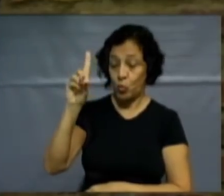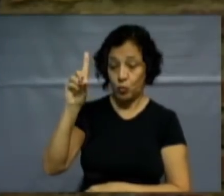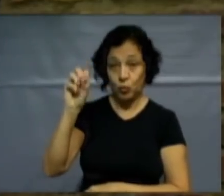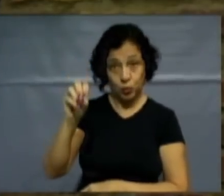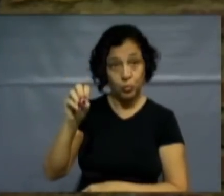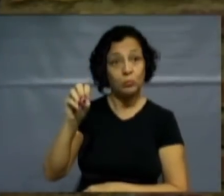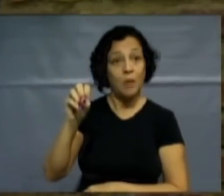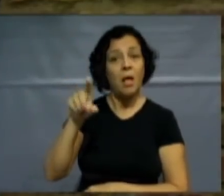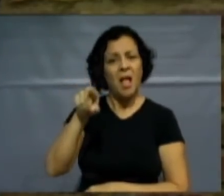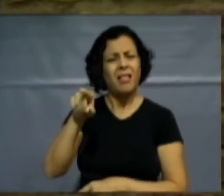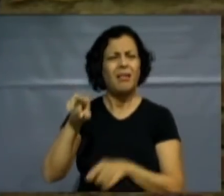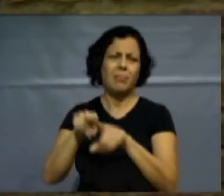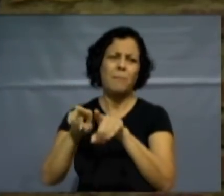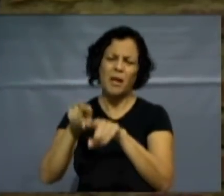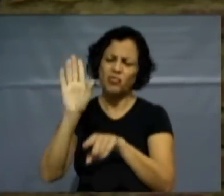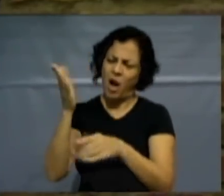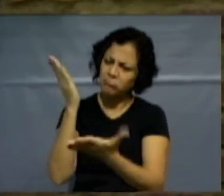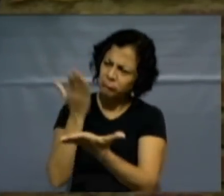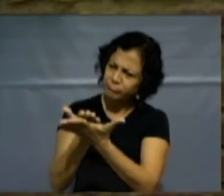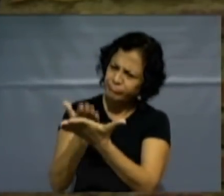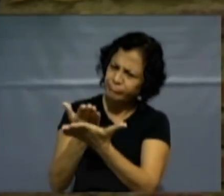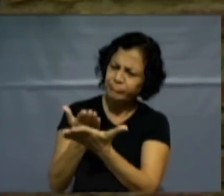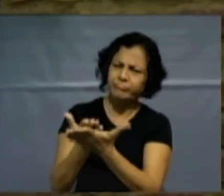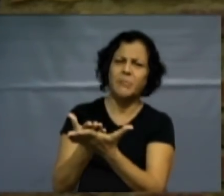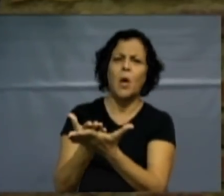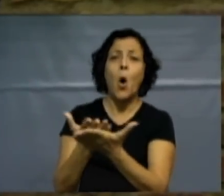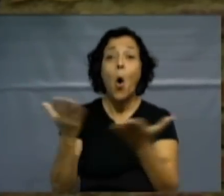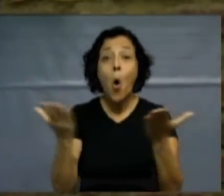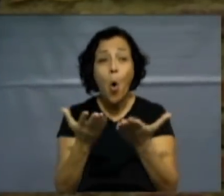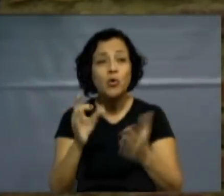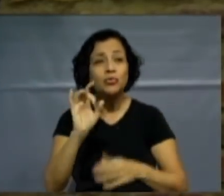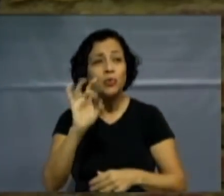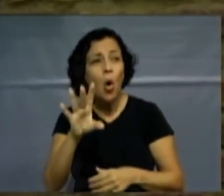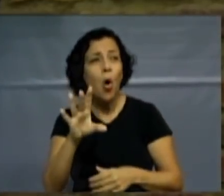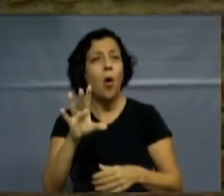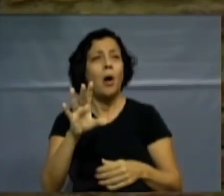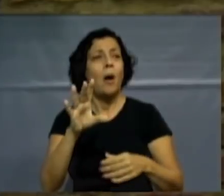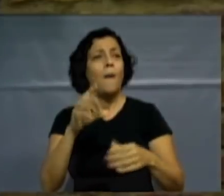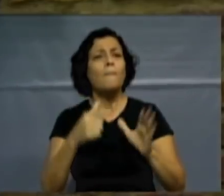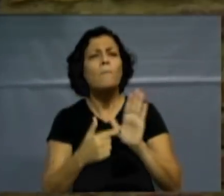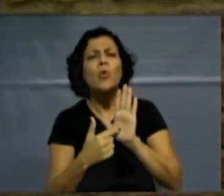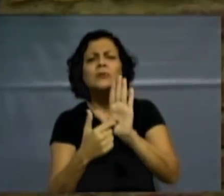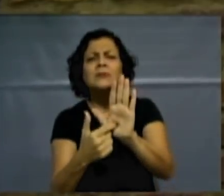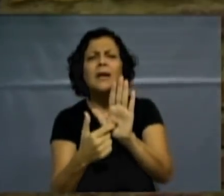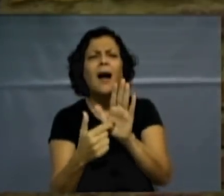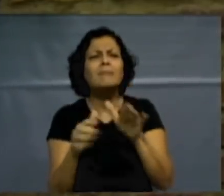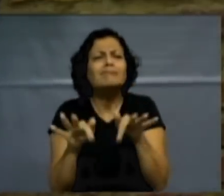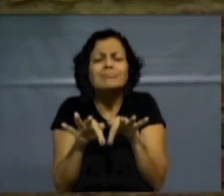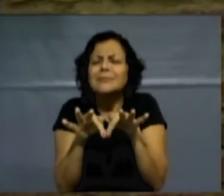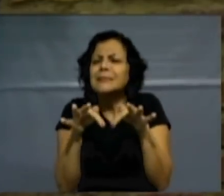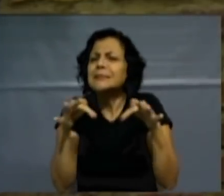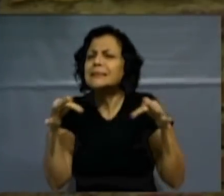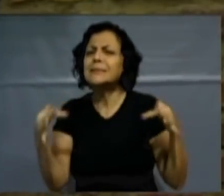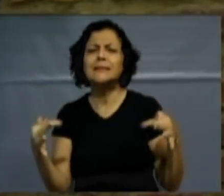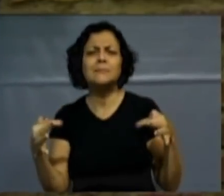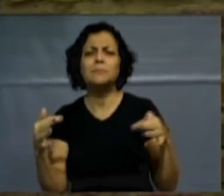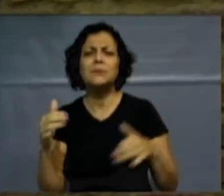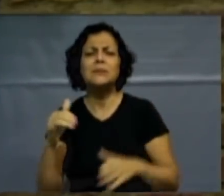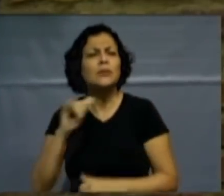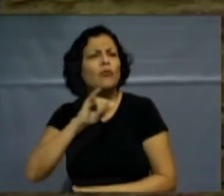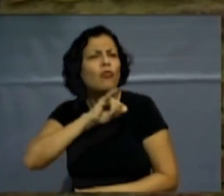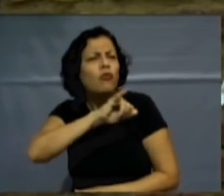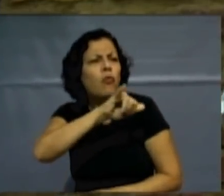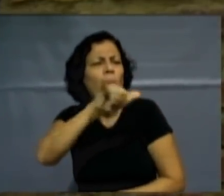da nossa intenção, será de fazer um compêndio, será de encerrar o assunto? Não, nós vamos trazer aqui algumas pequeníssimas